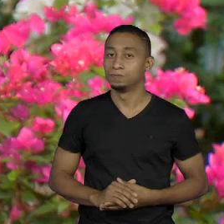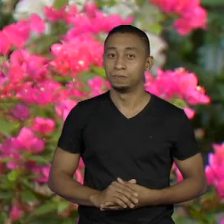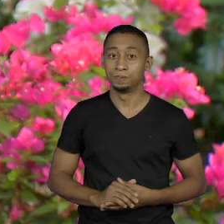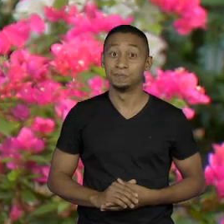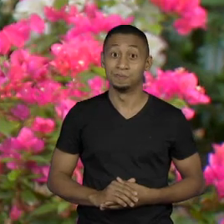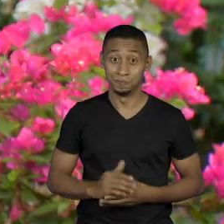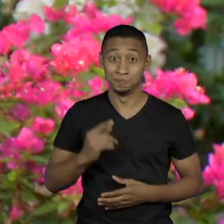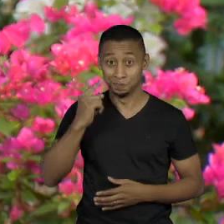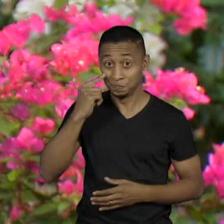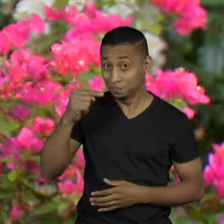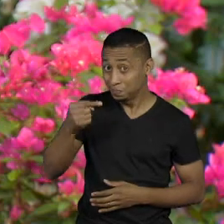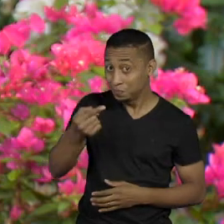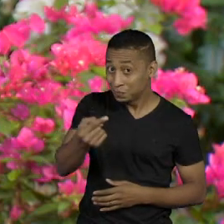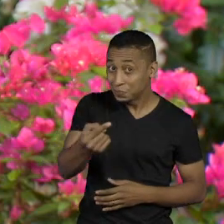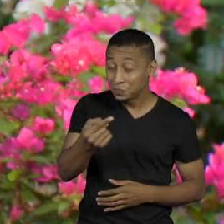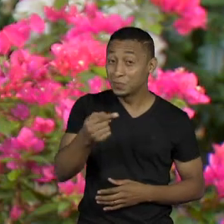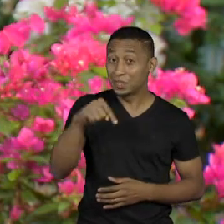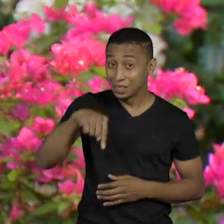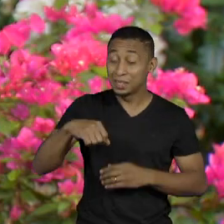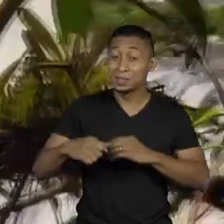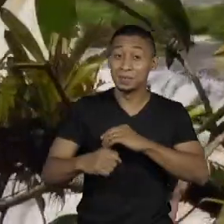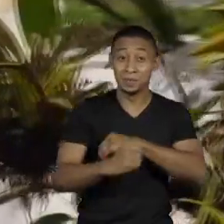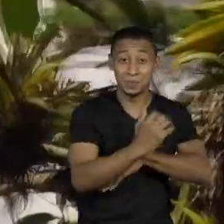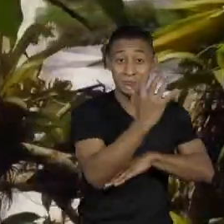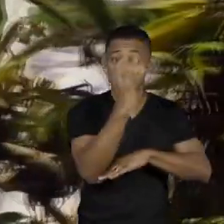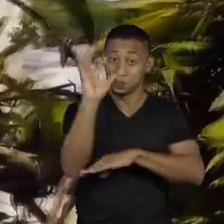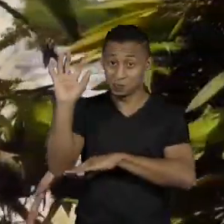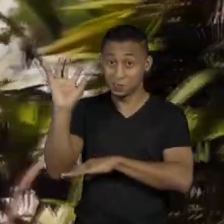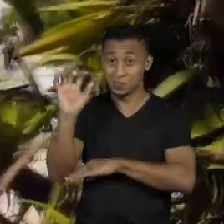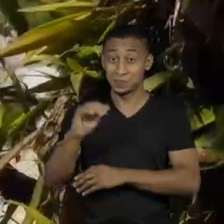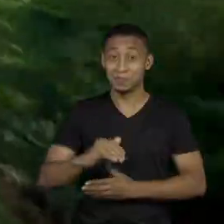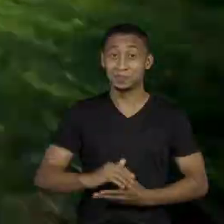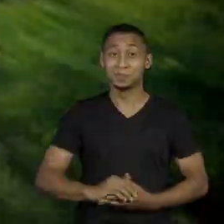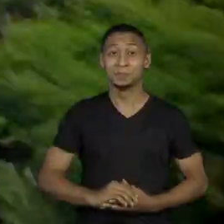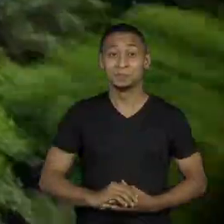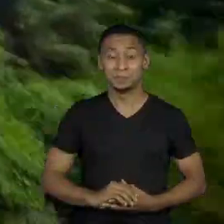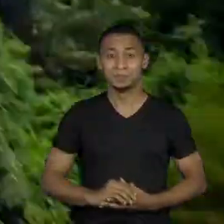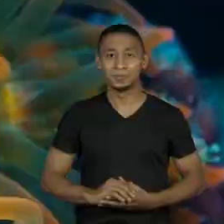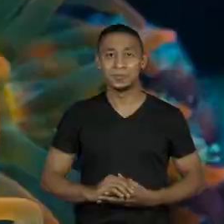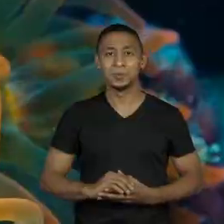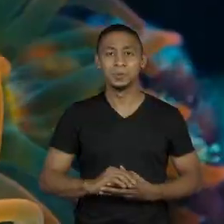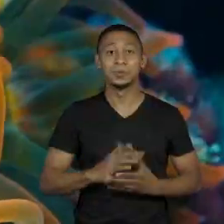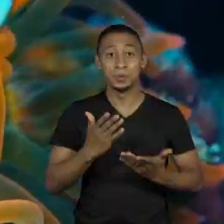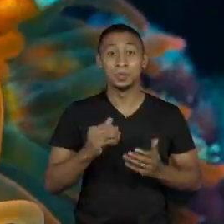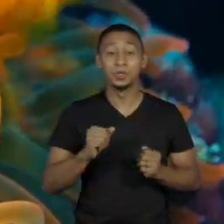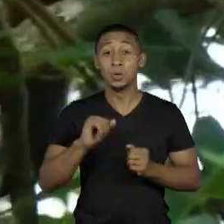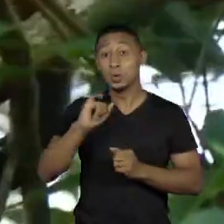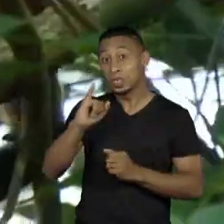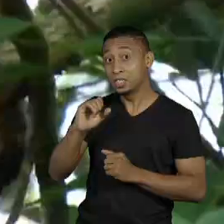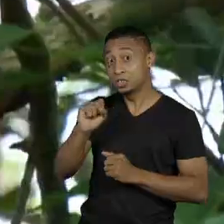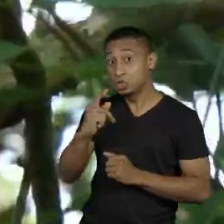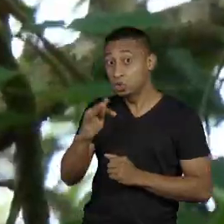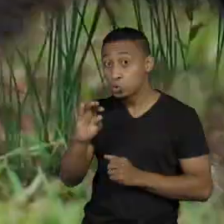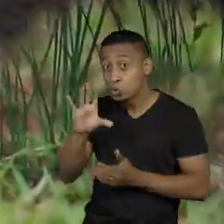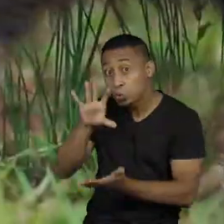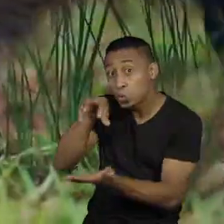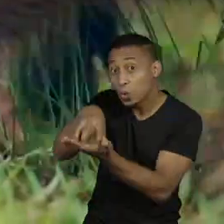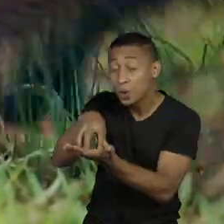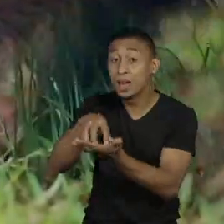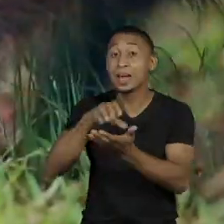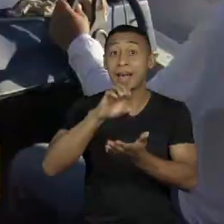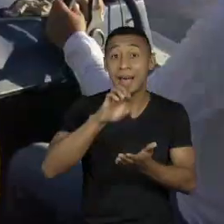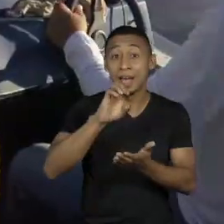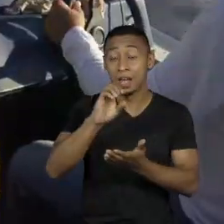E veja a seguir aqui no Repórter Eco. O Instituto Ecos Brasil lança vídeos que